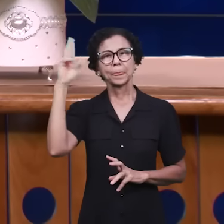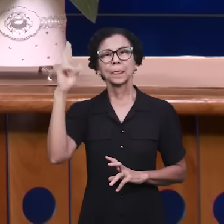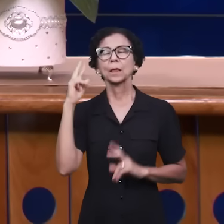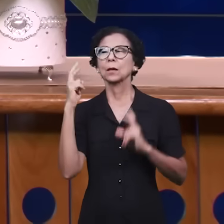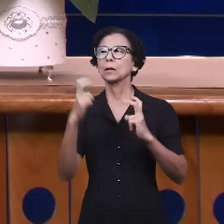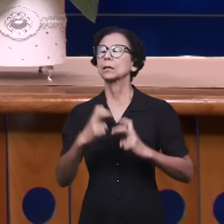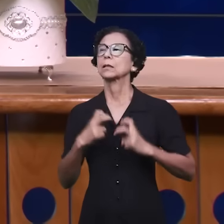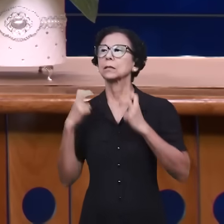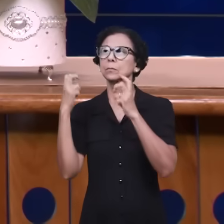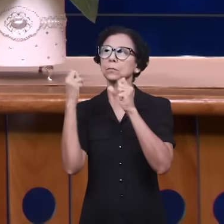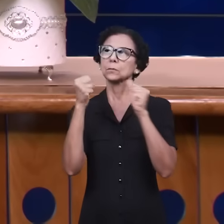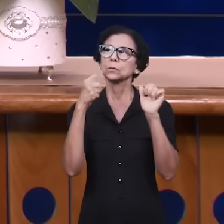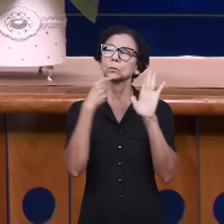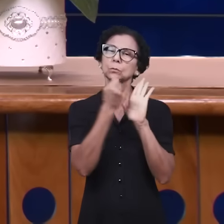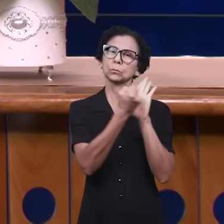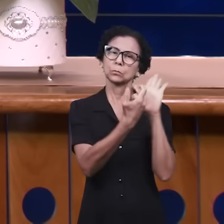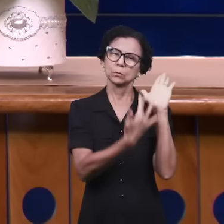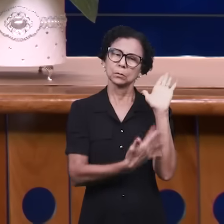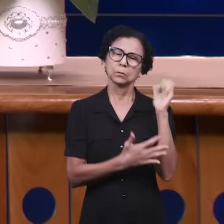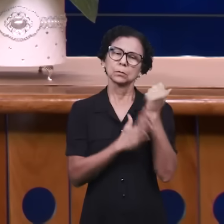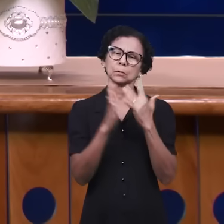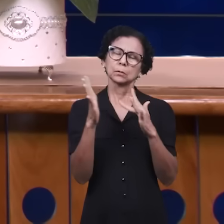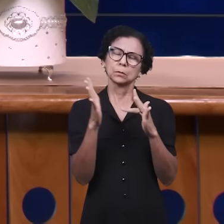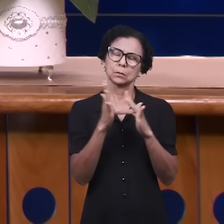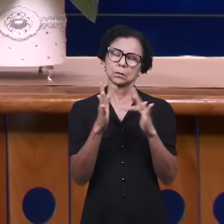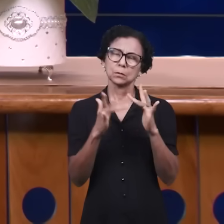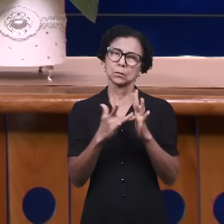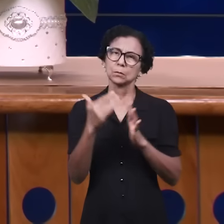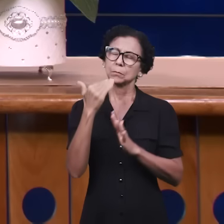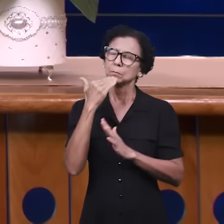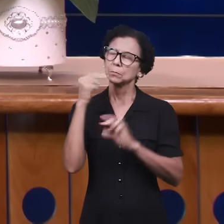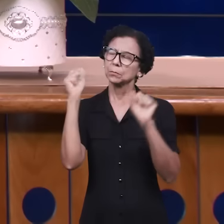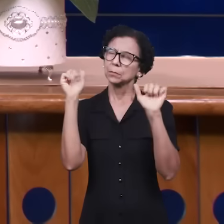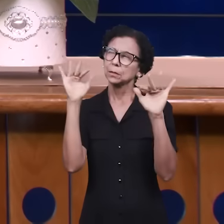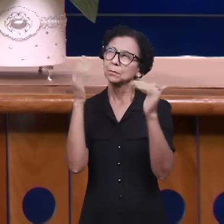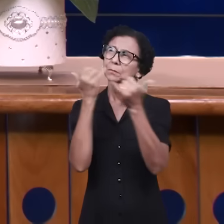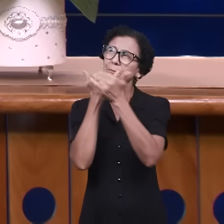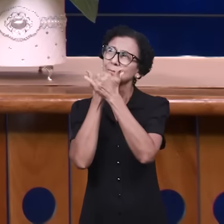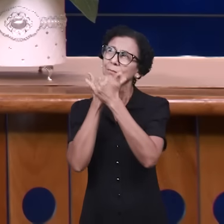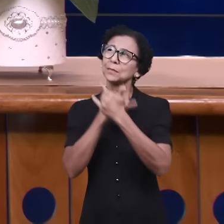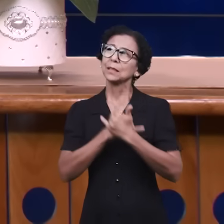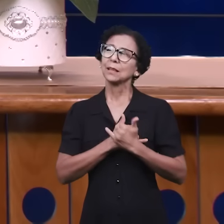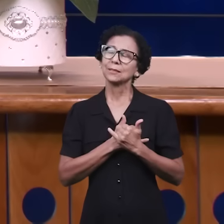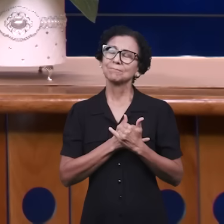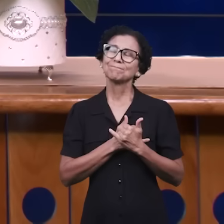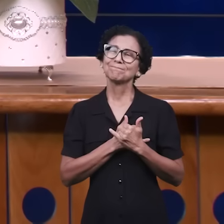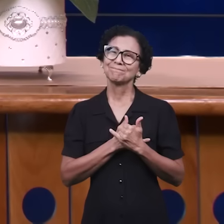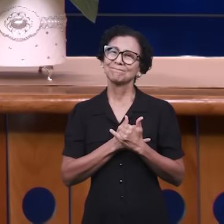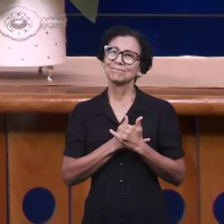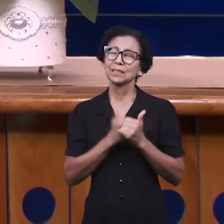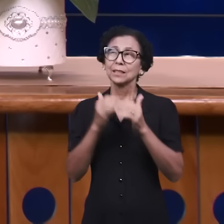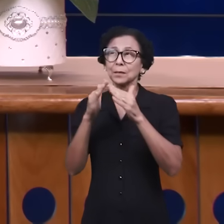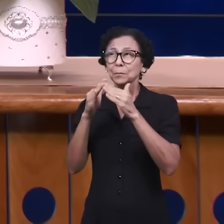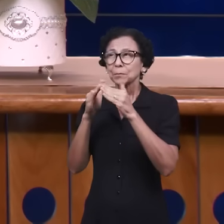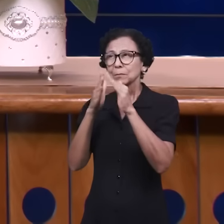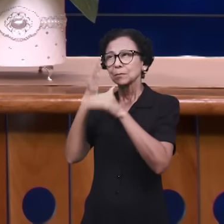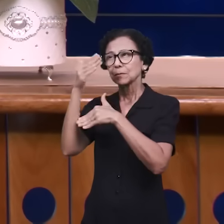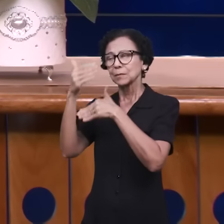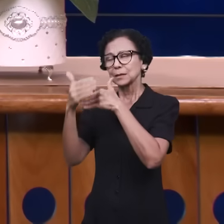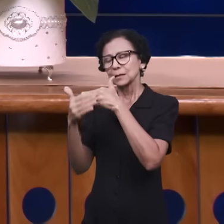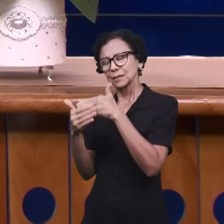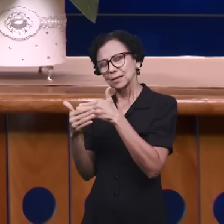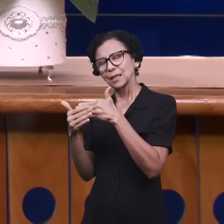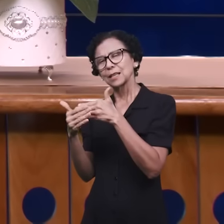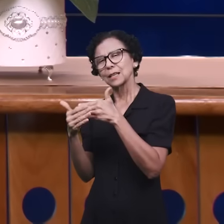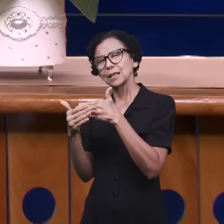pelo poder que há no sangue do Senhor Jesus, quando pedimos, Senhor, a Tua bênção, o perdão pelos nossos pecados, o acesso, ó Pai, à Tua presença,